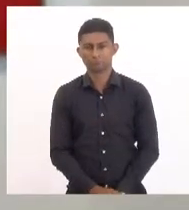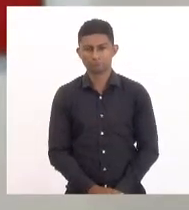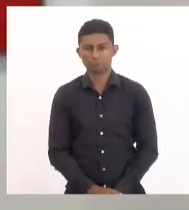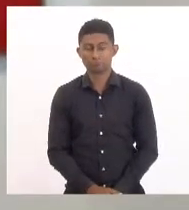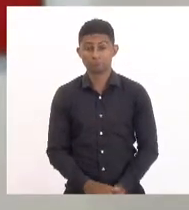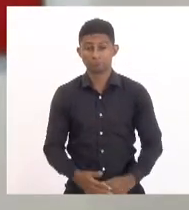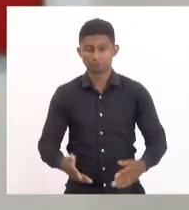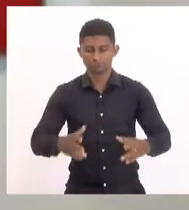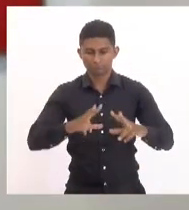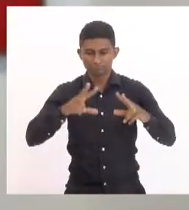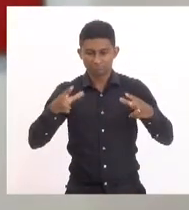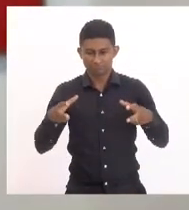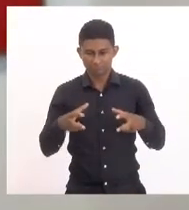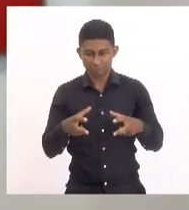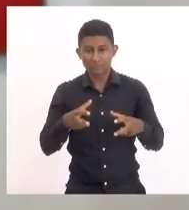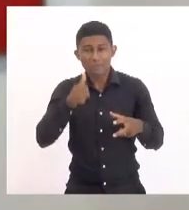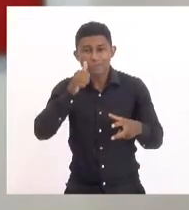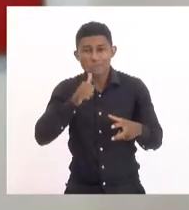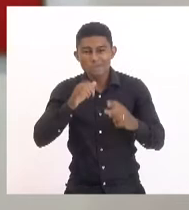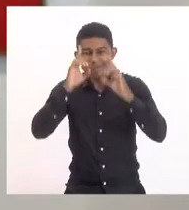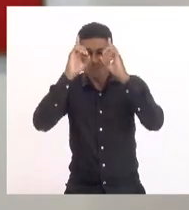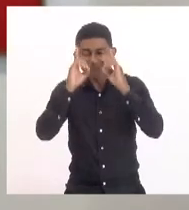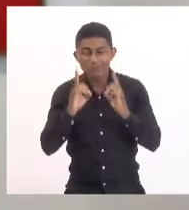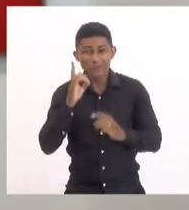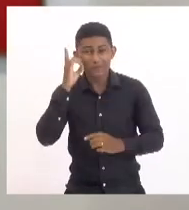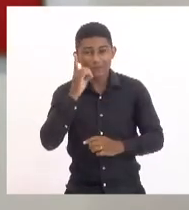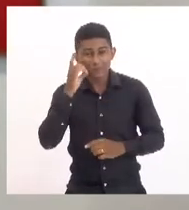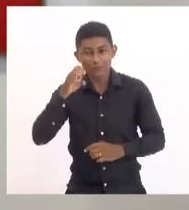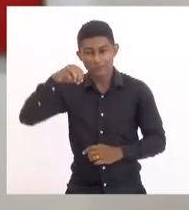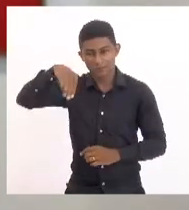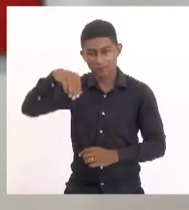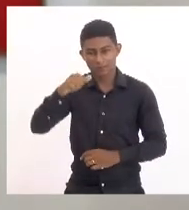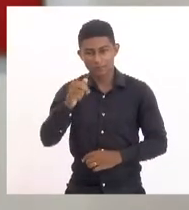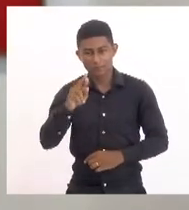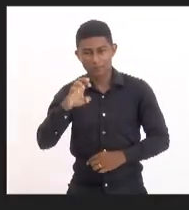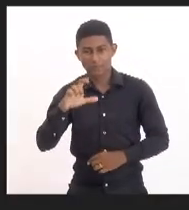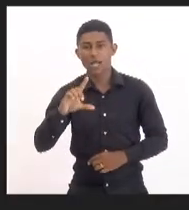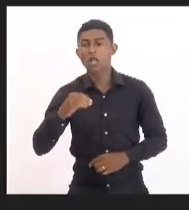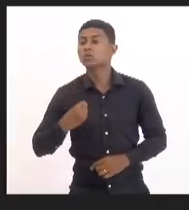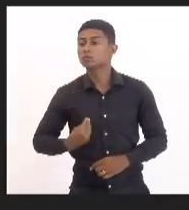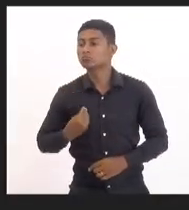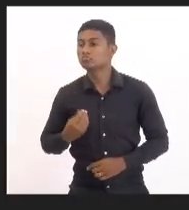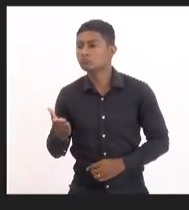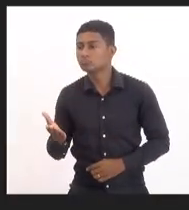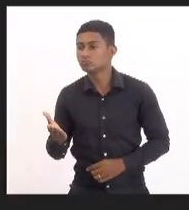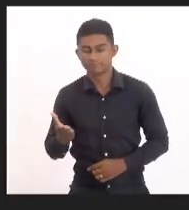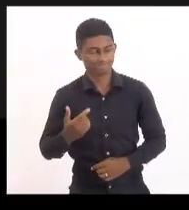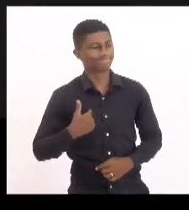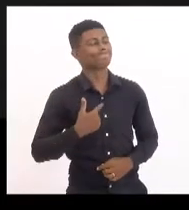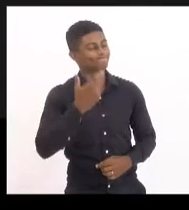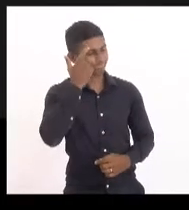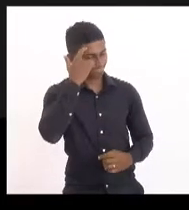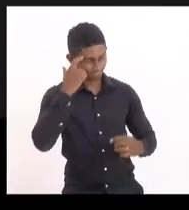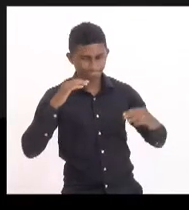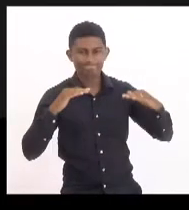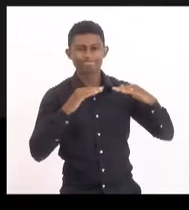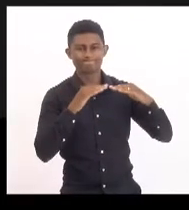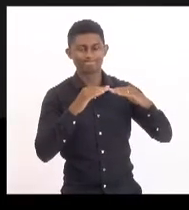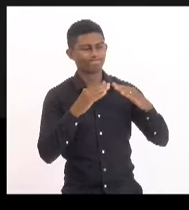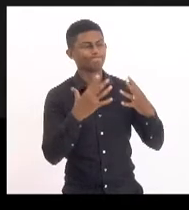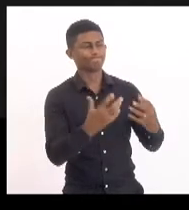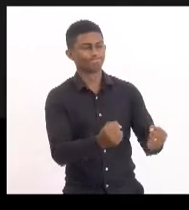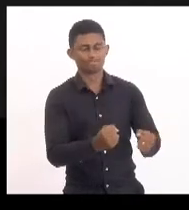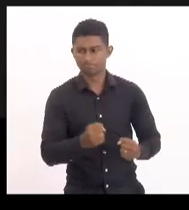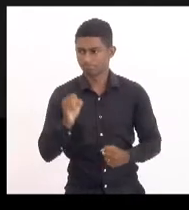Pela Comissão da Pessoa com Deficiência, deputado Marcelo Cabeleireiro. Parecer favorável, senhor presidente.